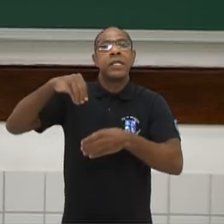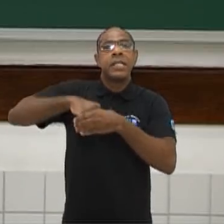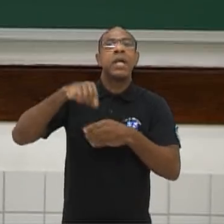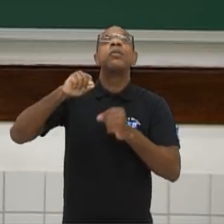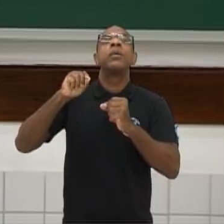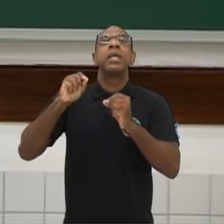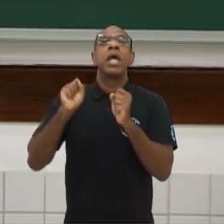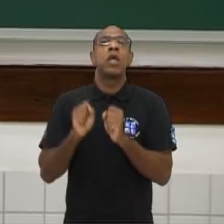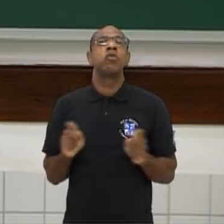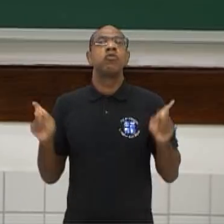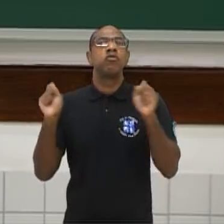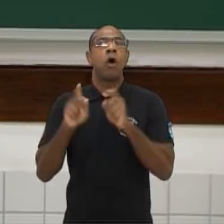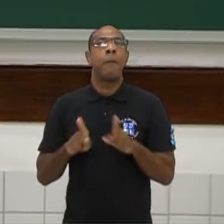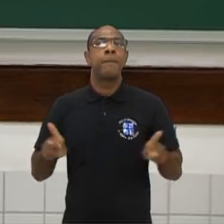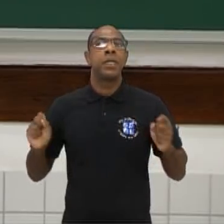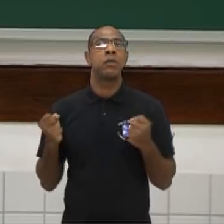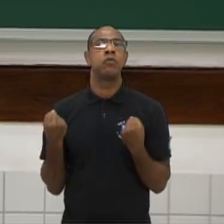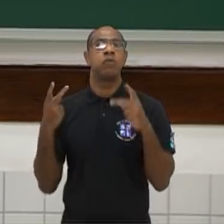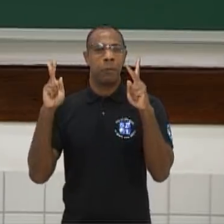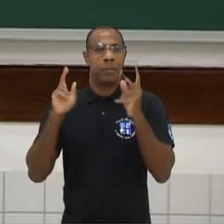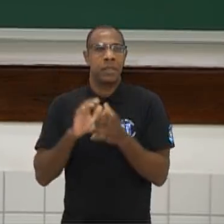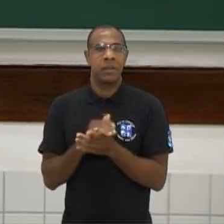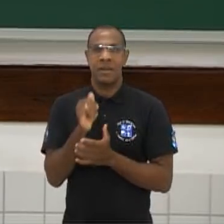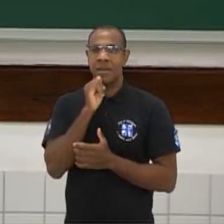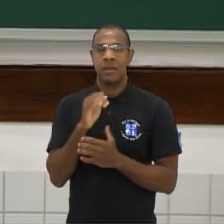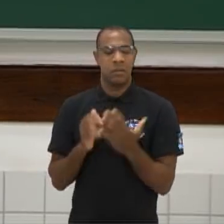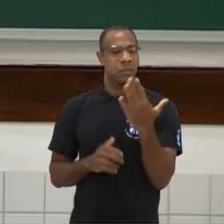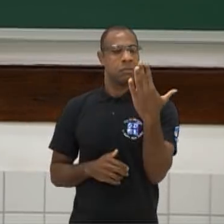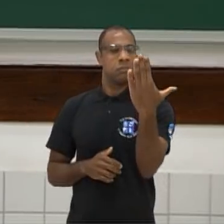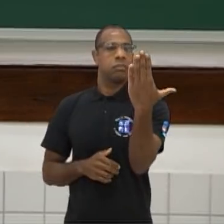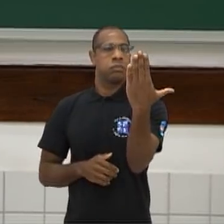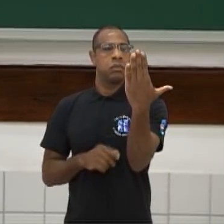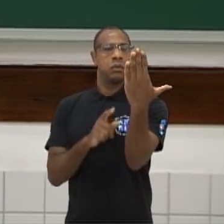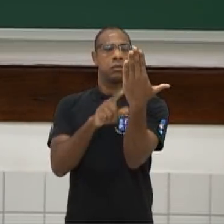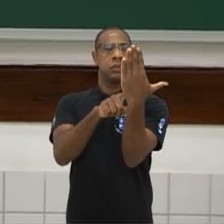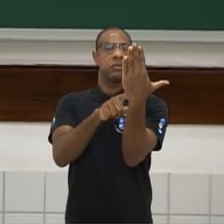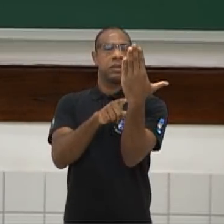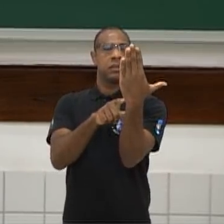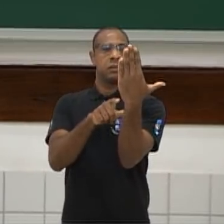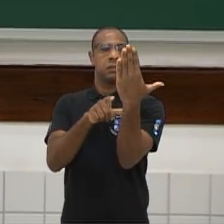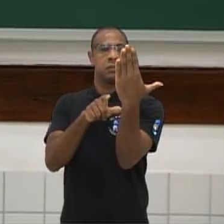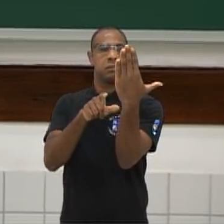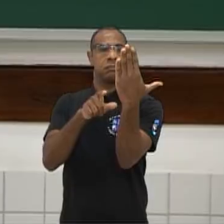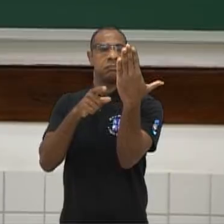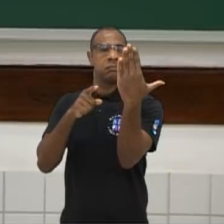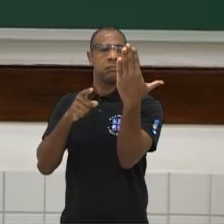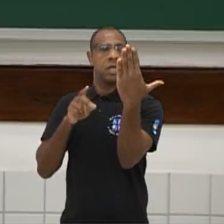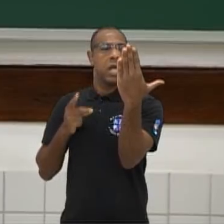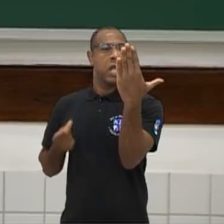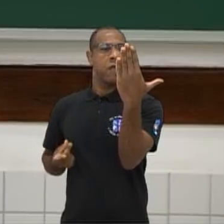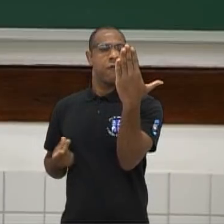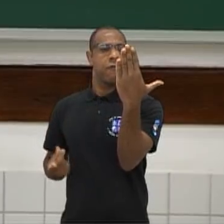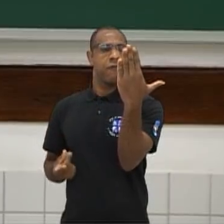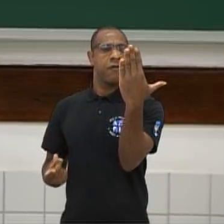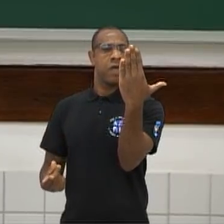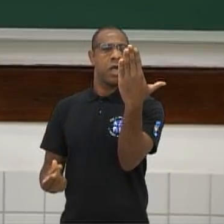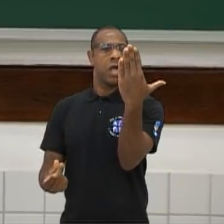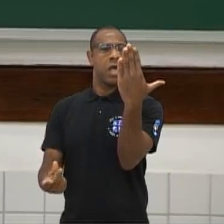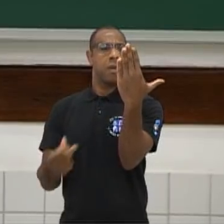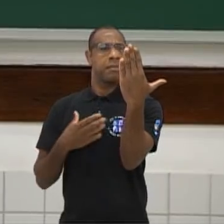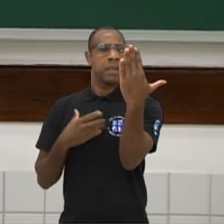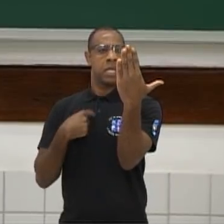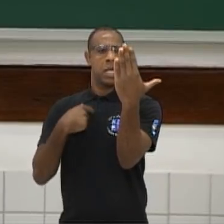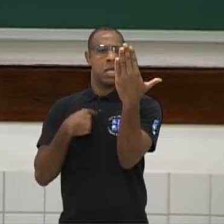espelho, você fica posicionado no meio e você vai se vendo infinitamente. Ah, mas a minha imagem está ficando cada vez